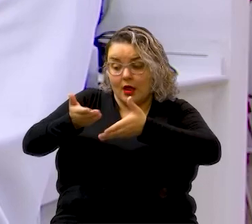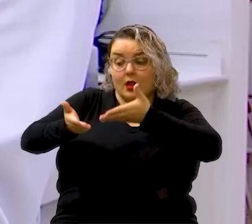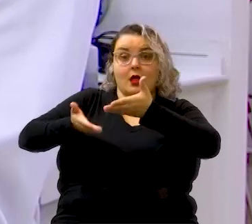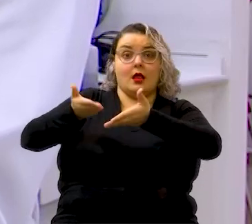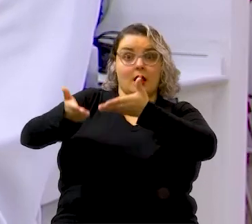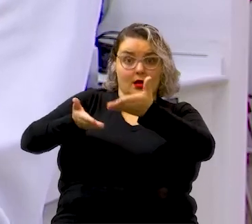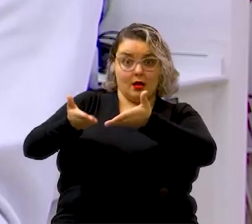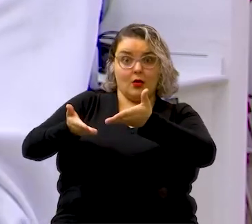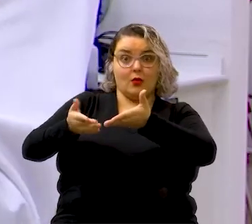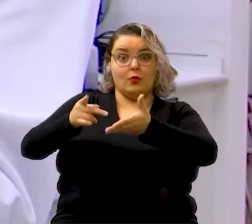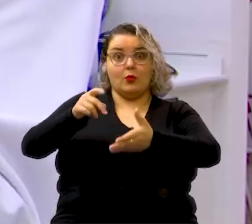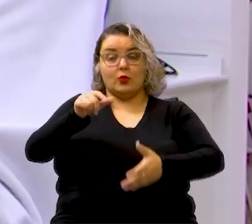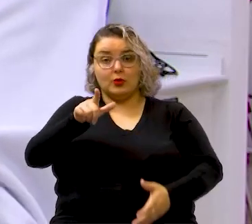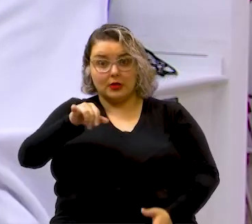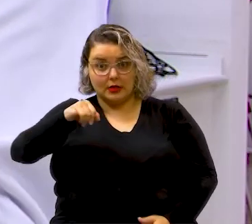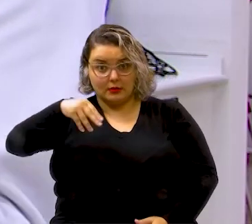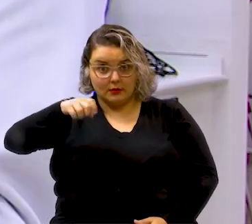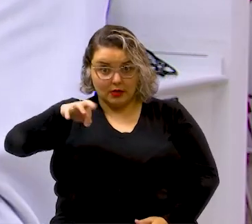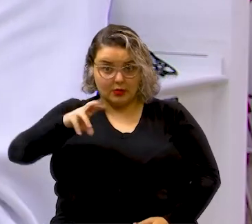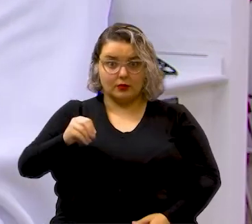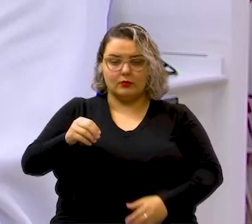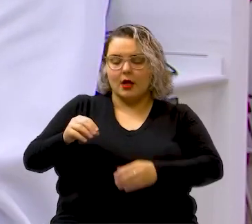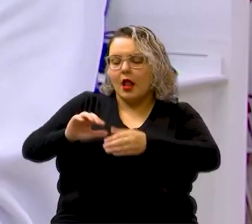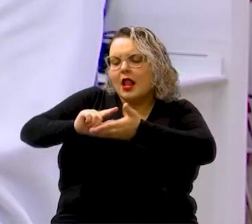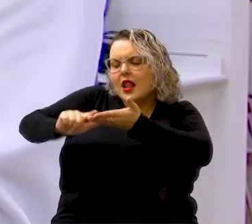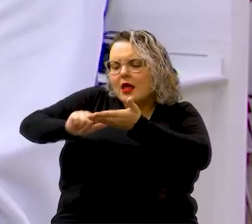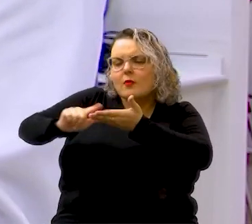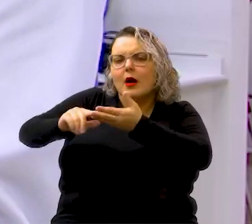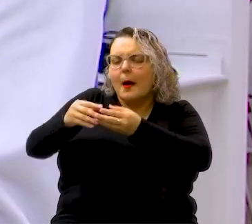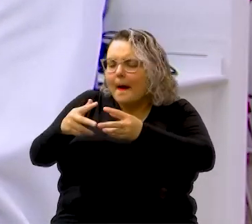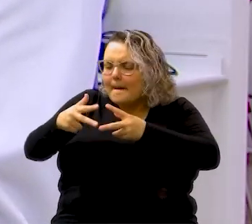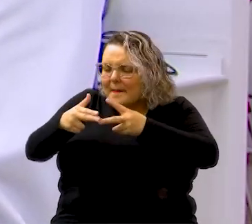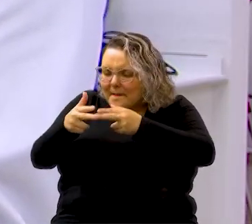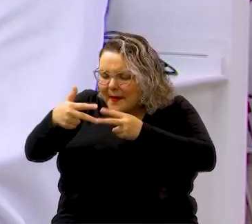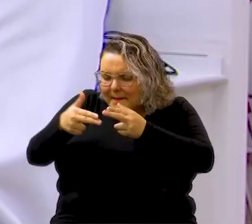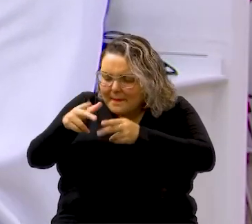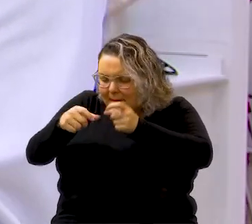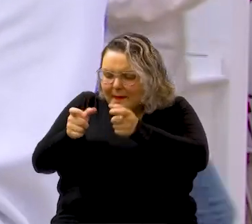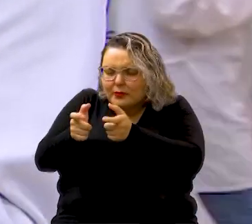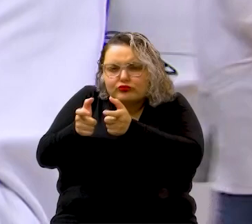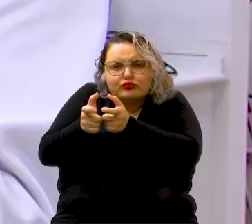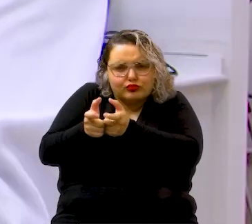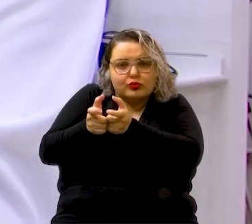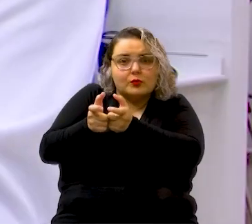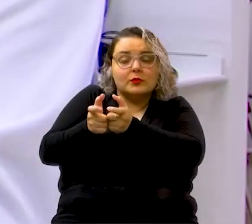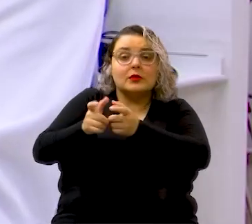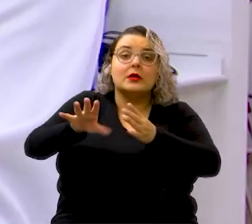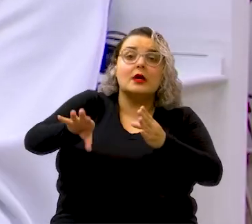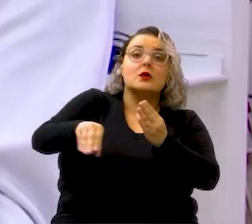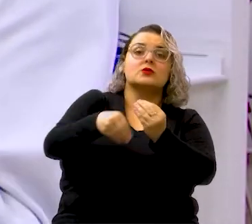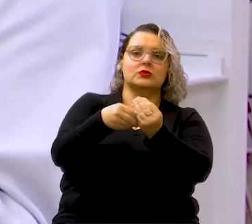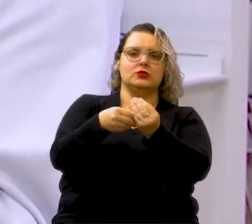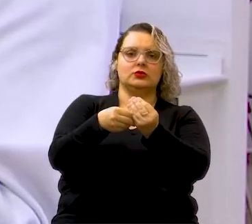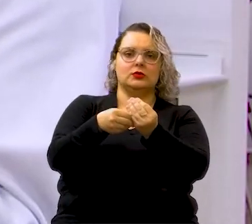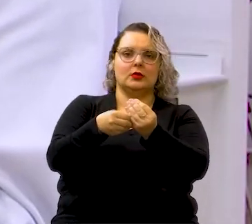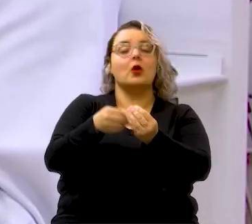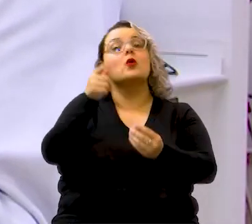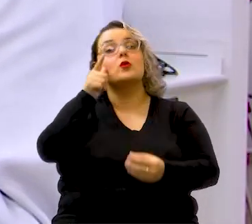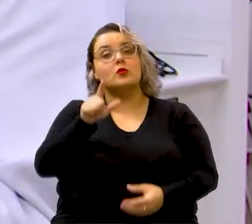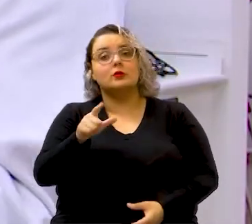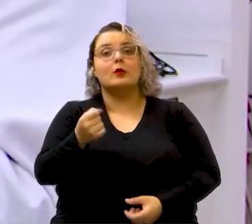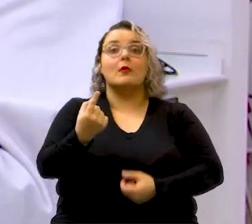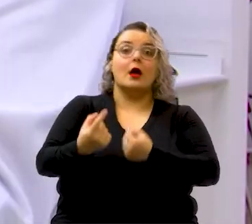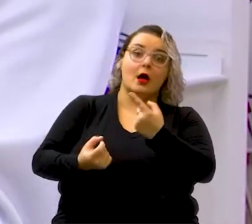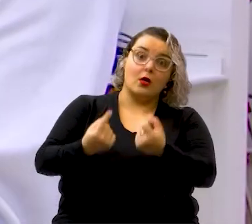tratar esse polímero, lavar ele, picotar. Depois a gente coloca numa extrusora e aditiva. Então a gente consegue